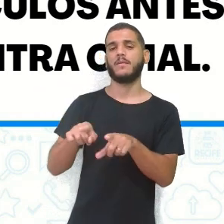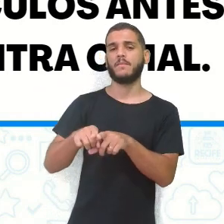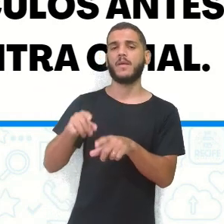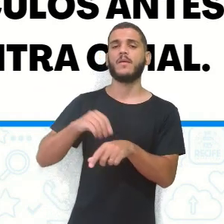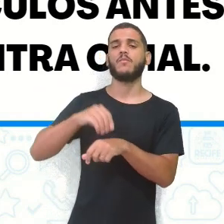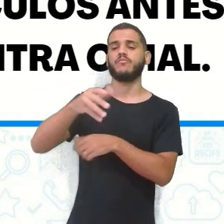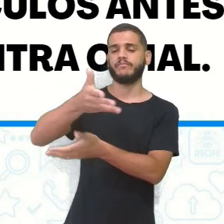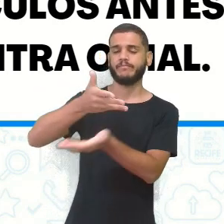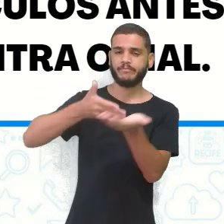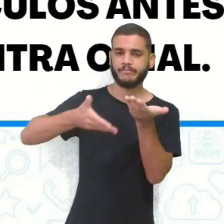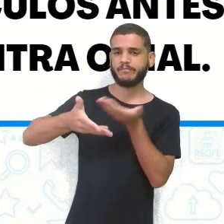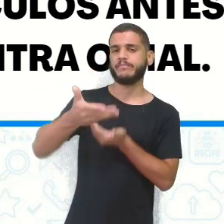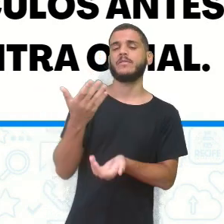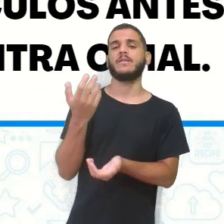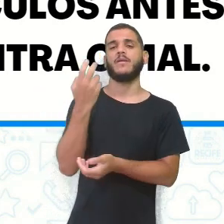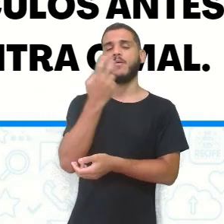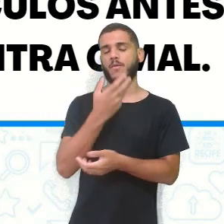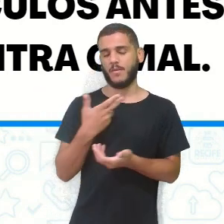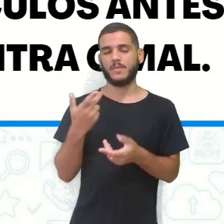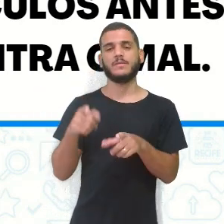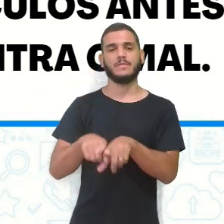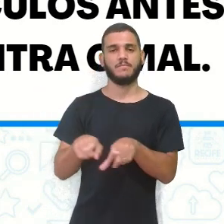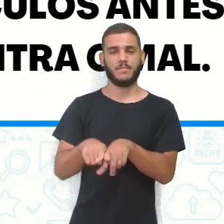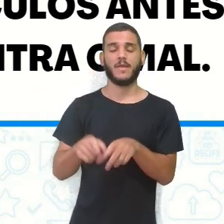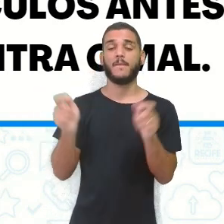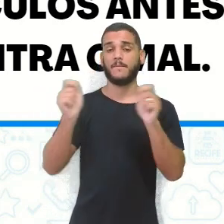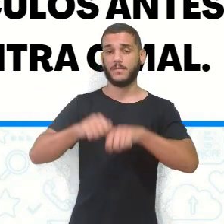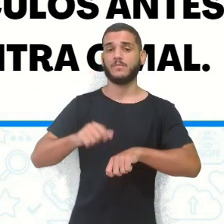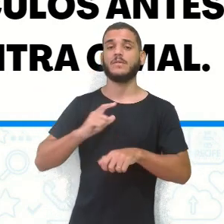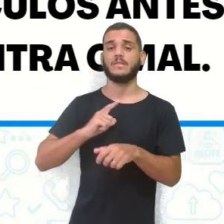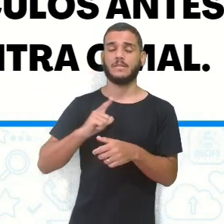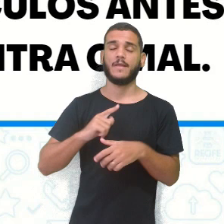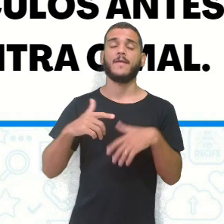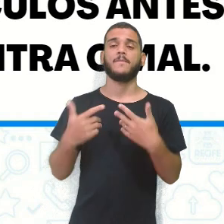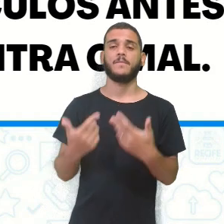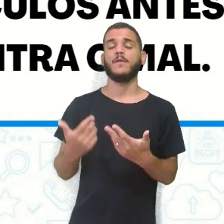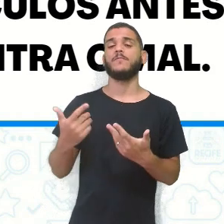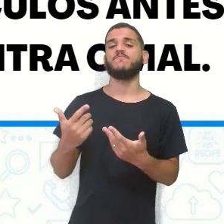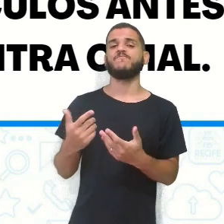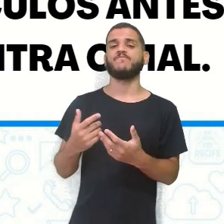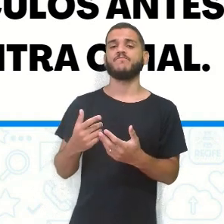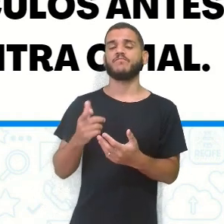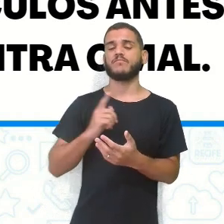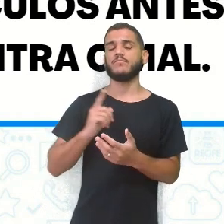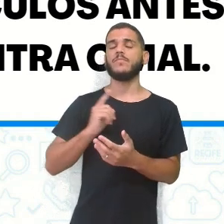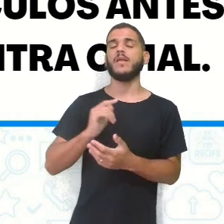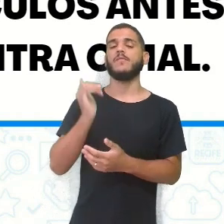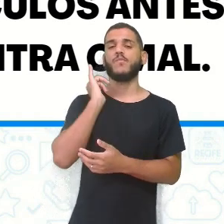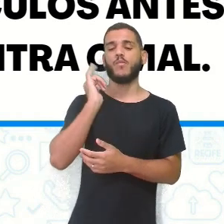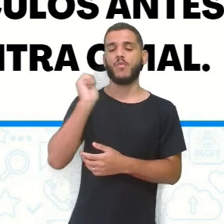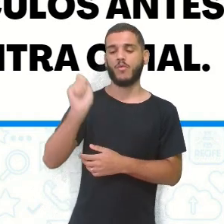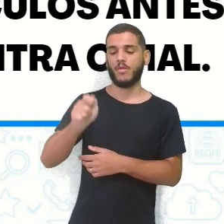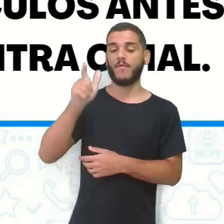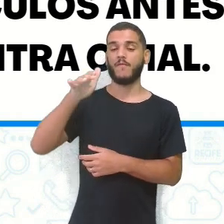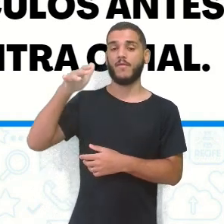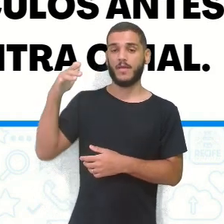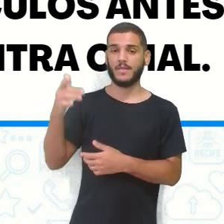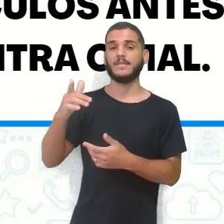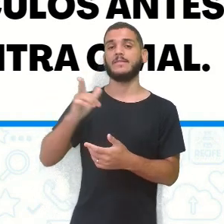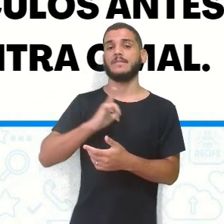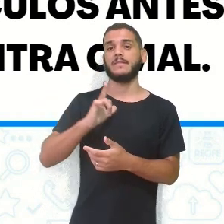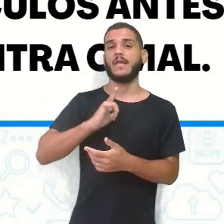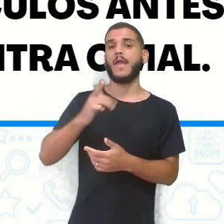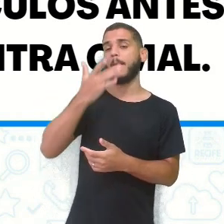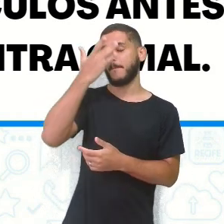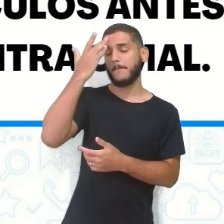transmitida oralmente, pode ser transmitida oralmente, tá, gente? E nos contos de fadas, os heróis ou as